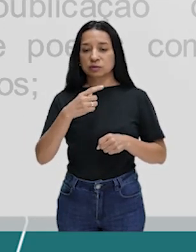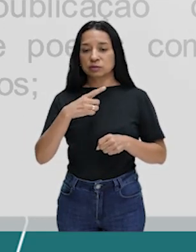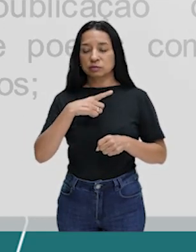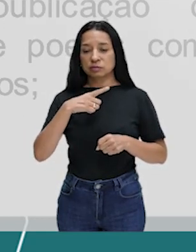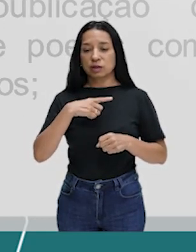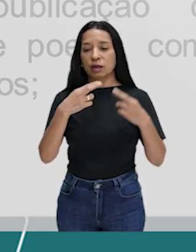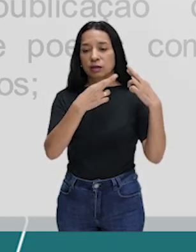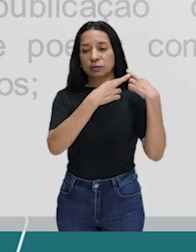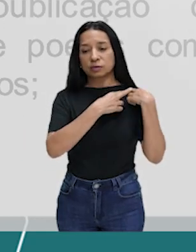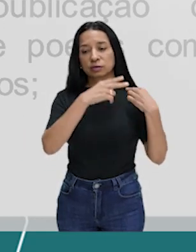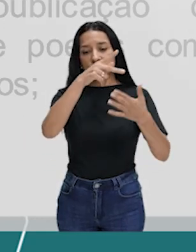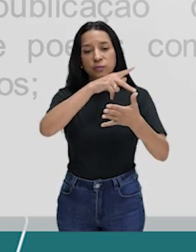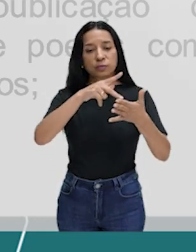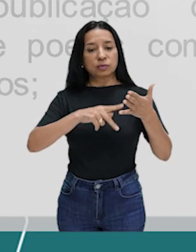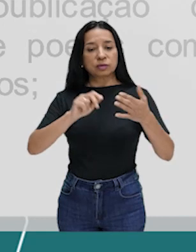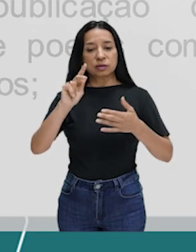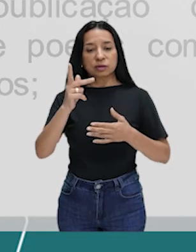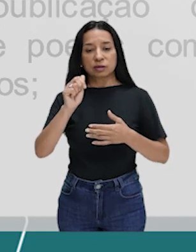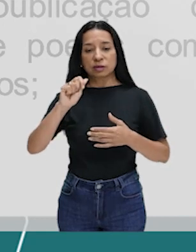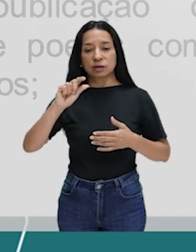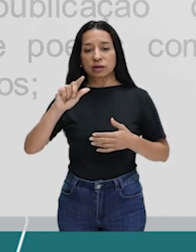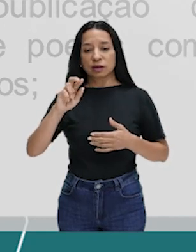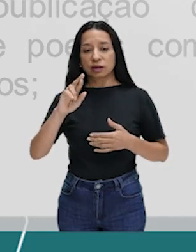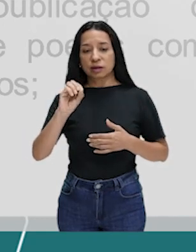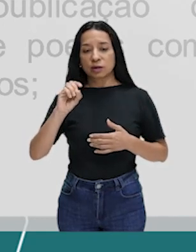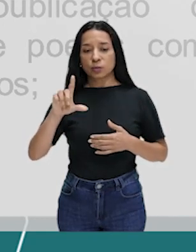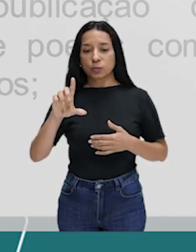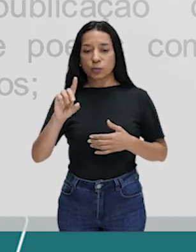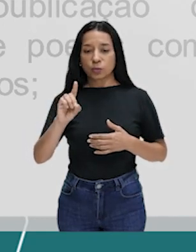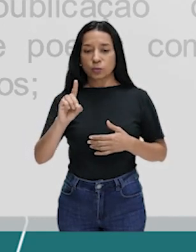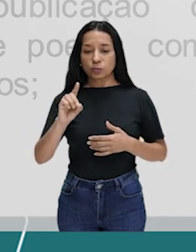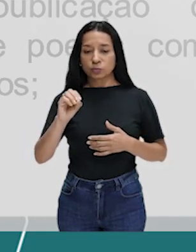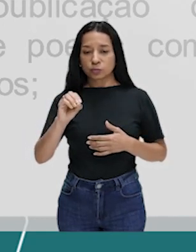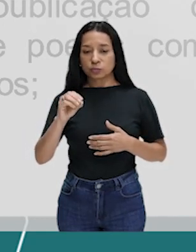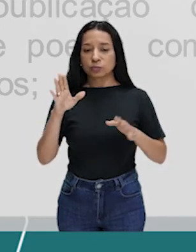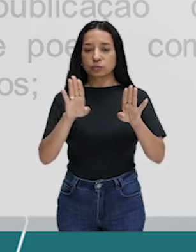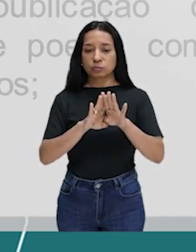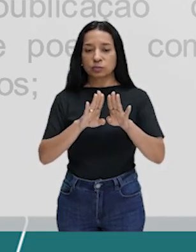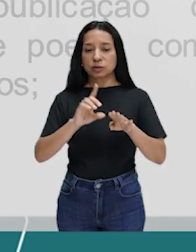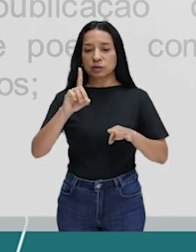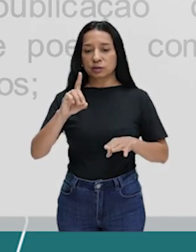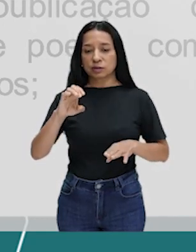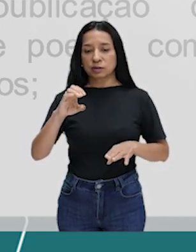dos poetas como Haroldo de Campos, Délcio